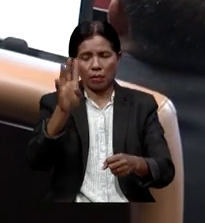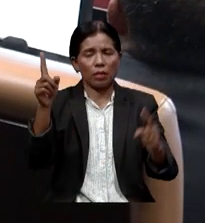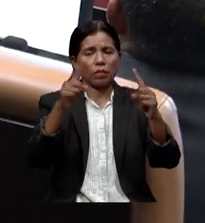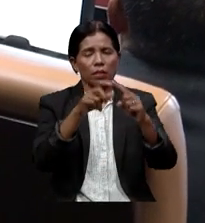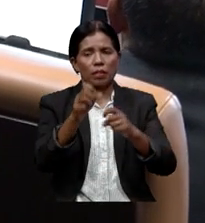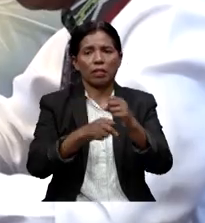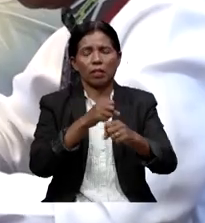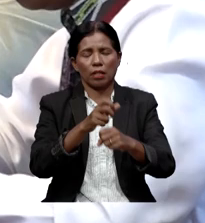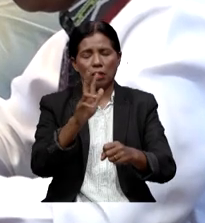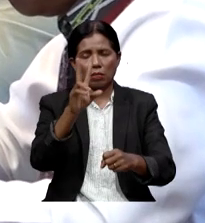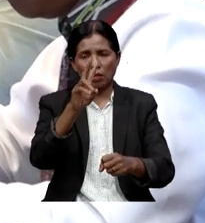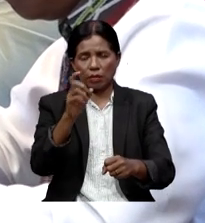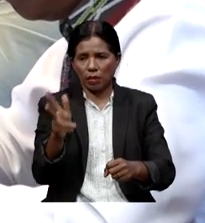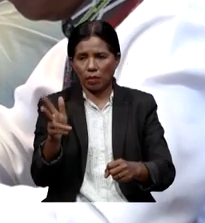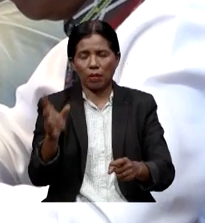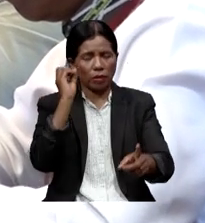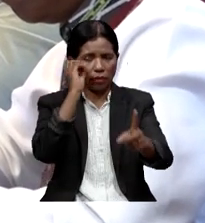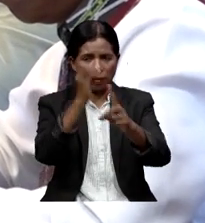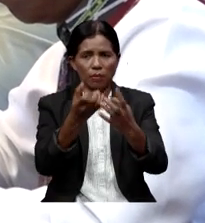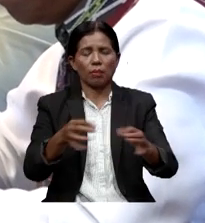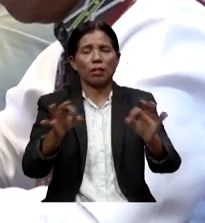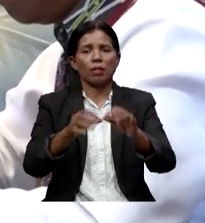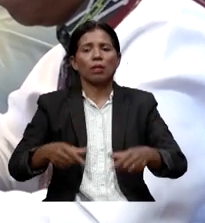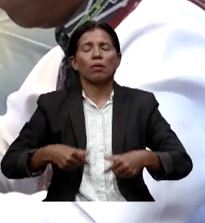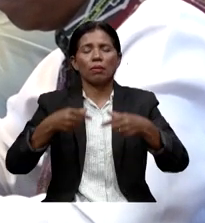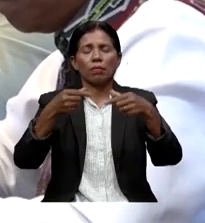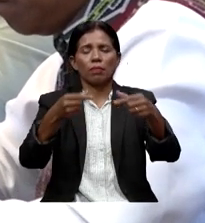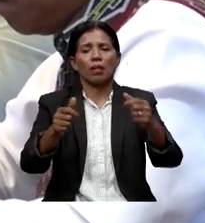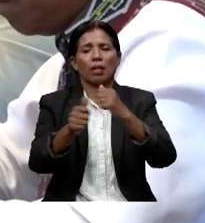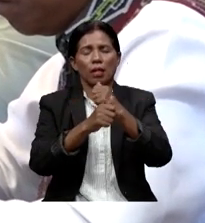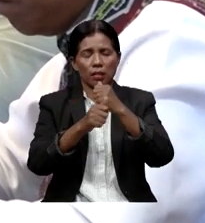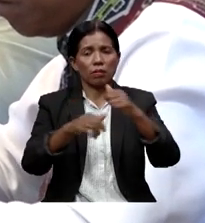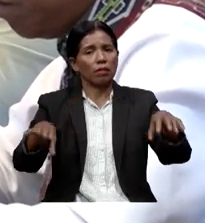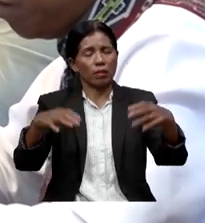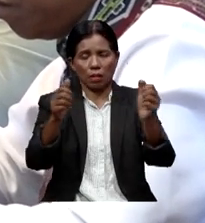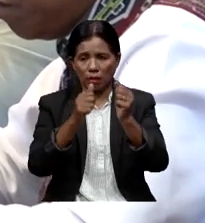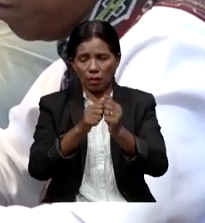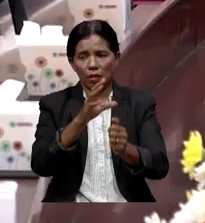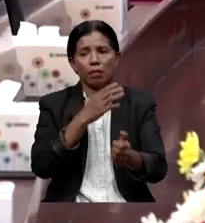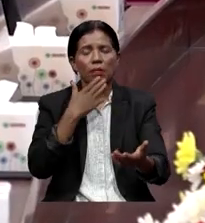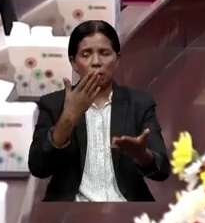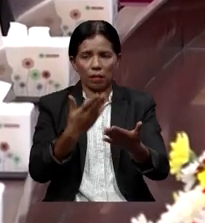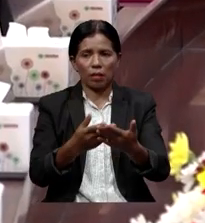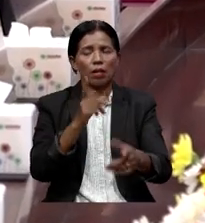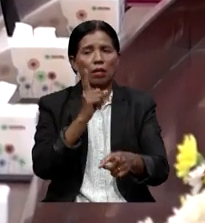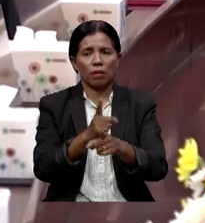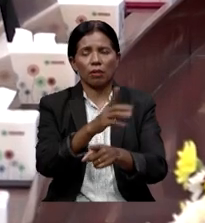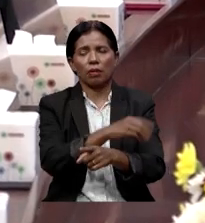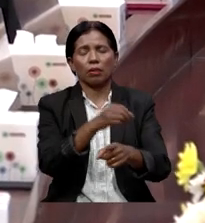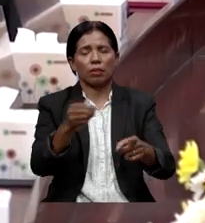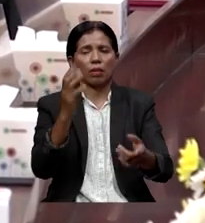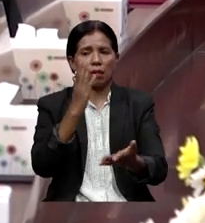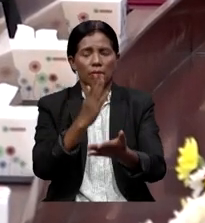Tinarihun Rua Tolonolo. Objetivo principal ato fornece quadro ação coordenada no multissetorial ida ou de